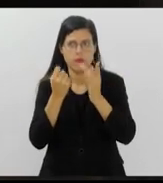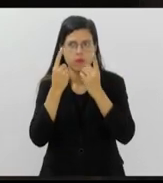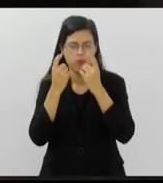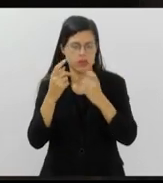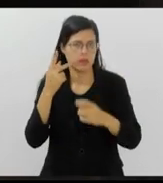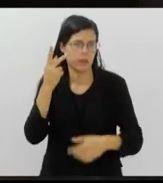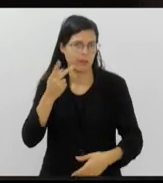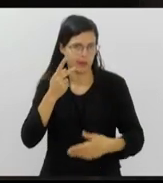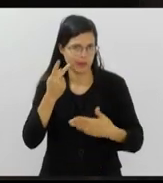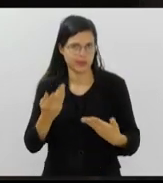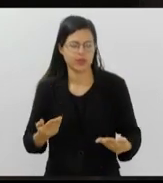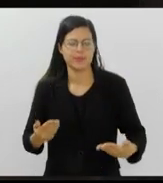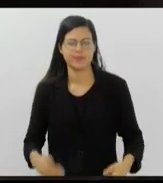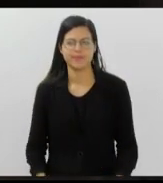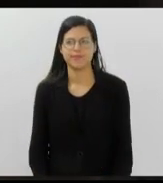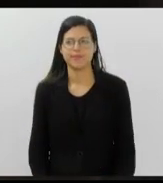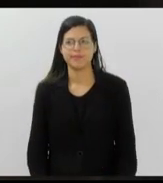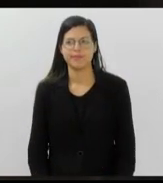e senhores.